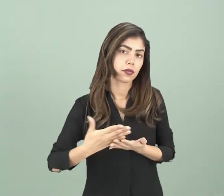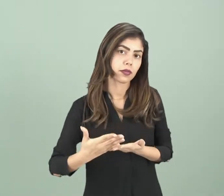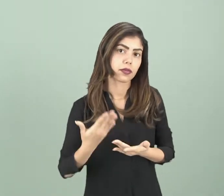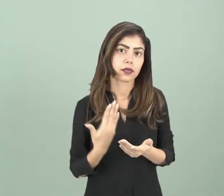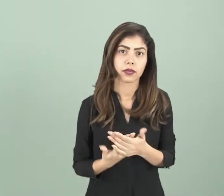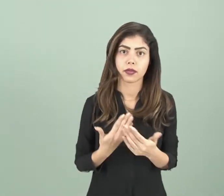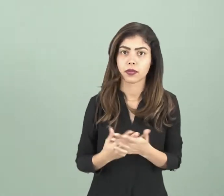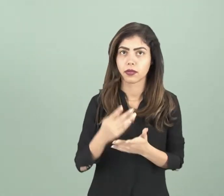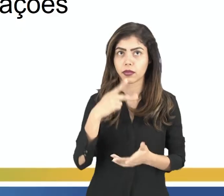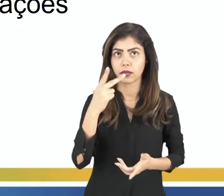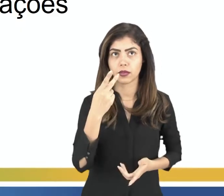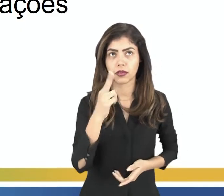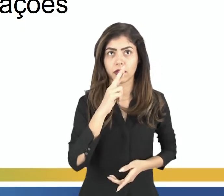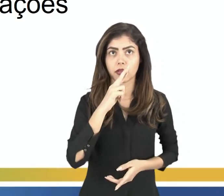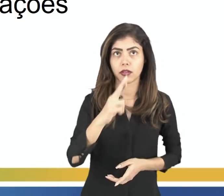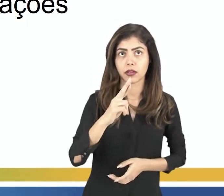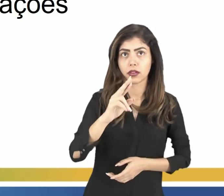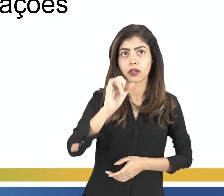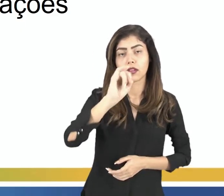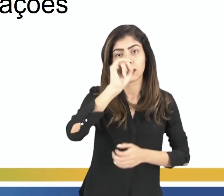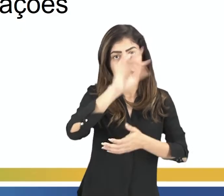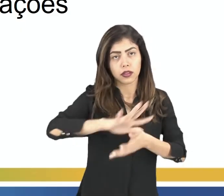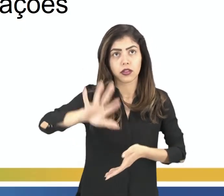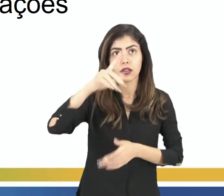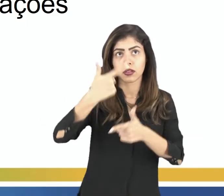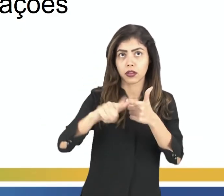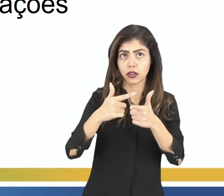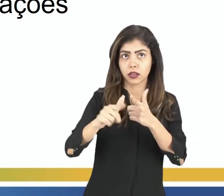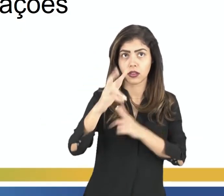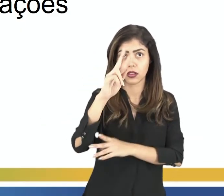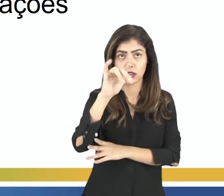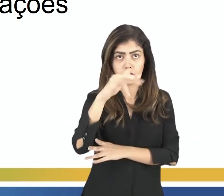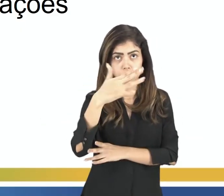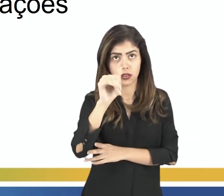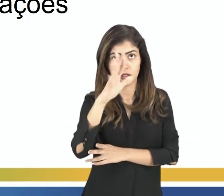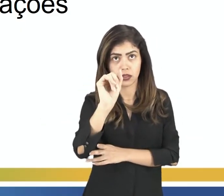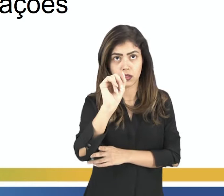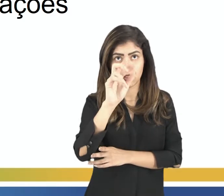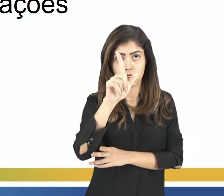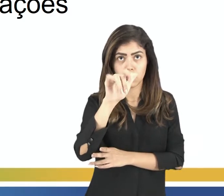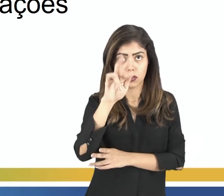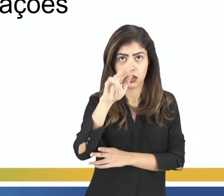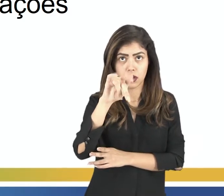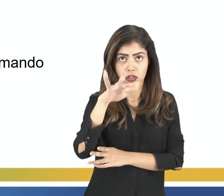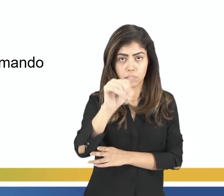nossa aula falando sobre resolução de situações, problemas de função logaritmo, inequações.